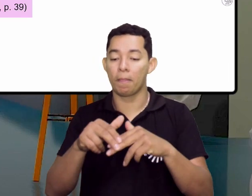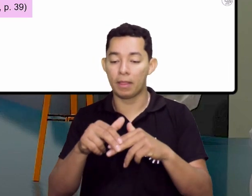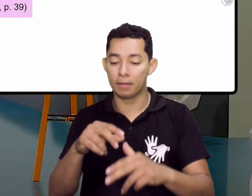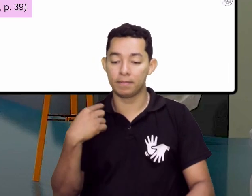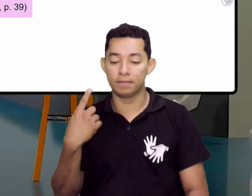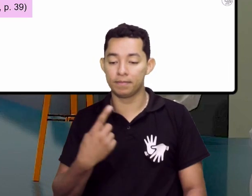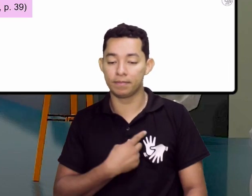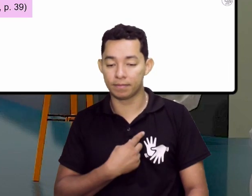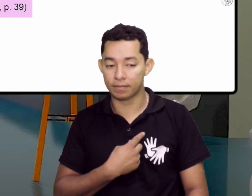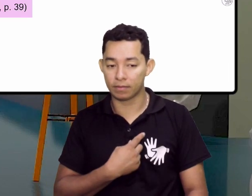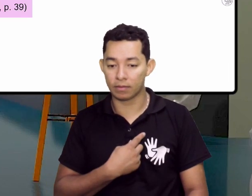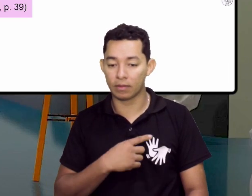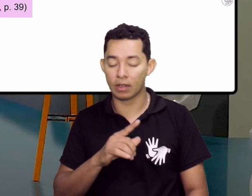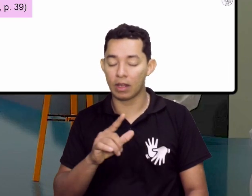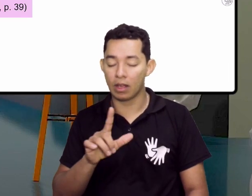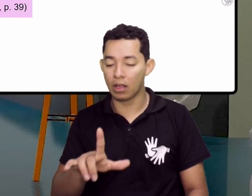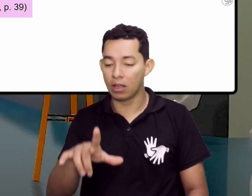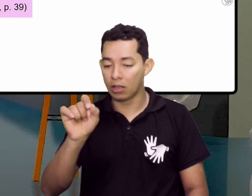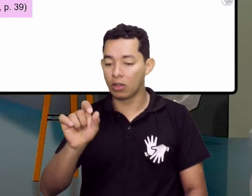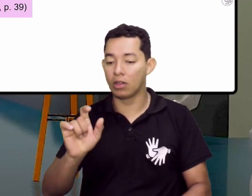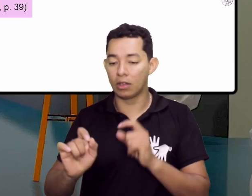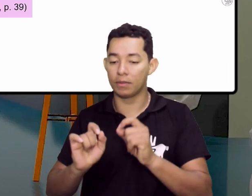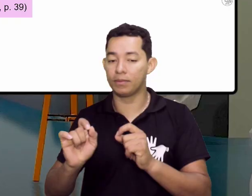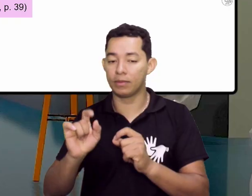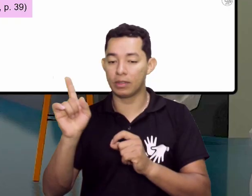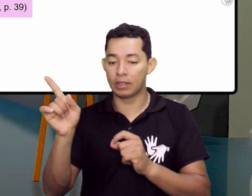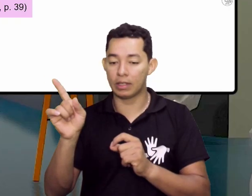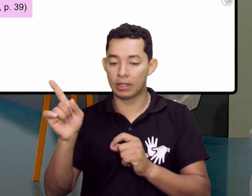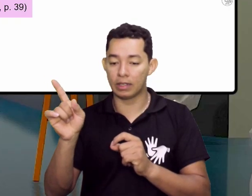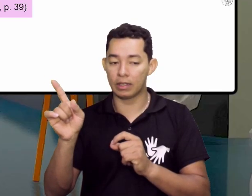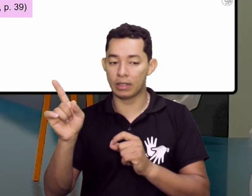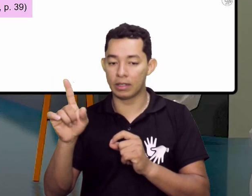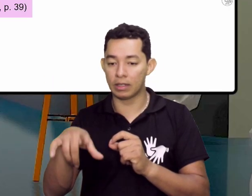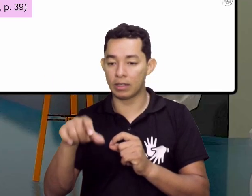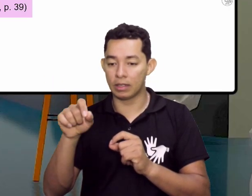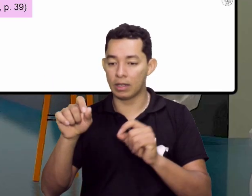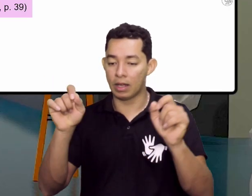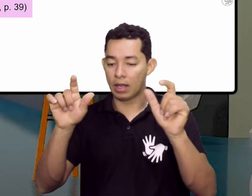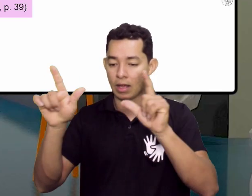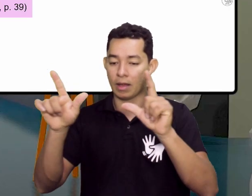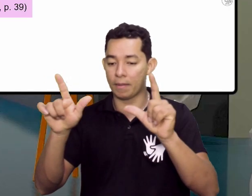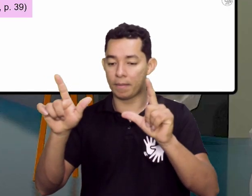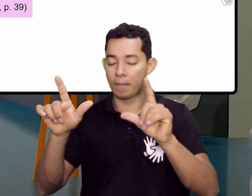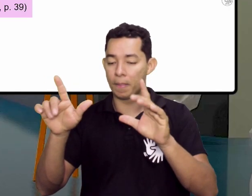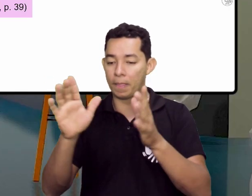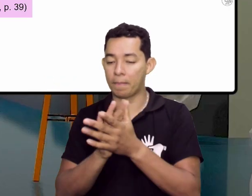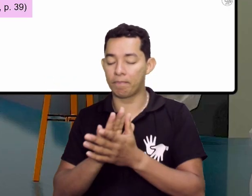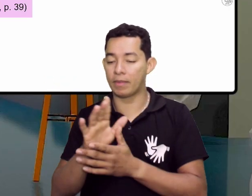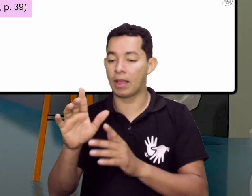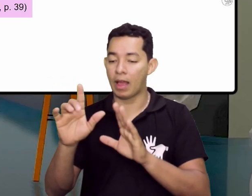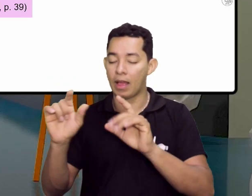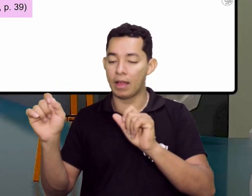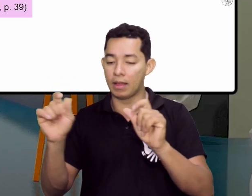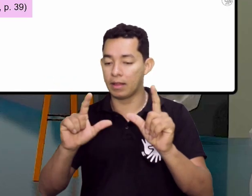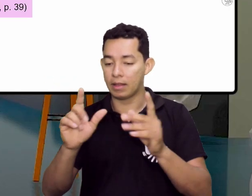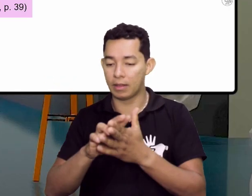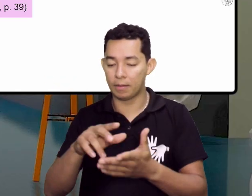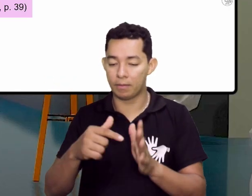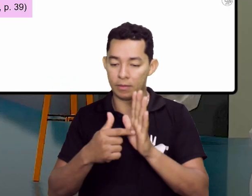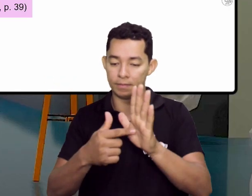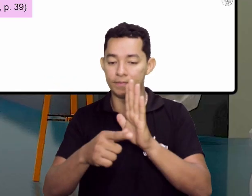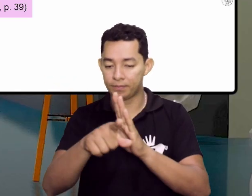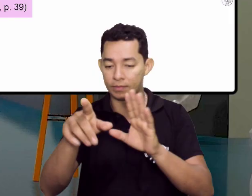fala que elegeu esse slide da dança e da cidade para mostrar a vocês um pouco